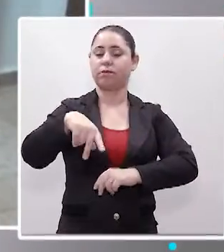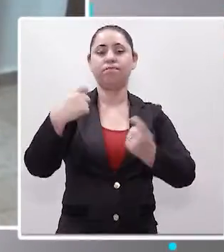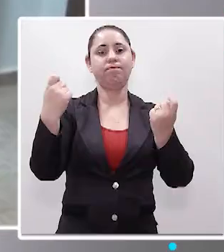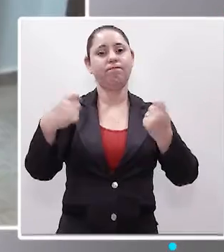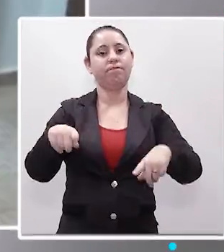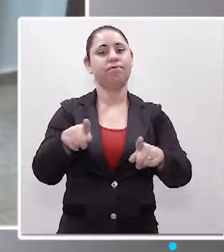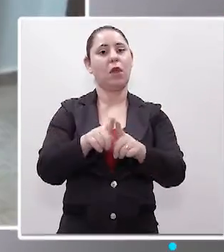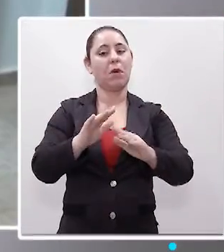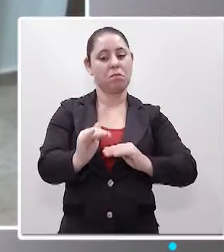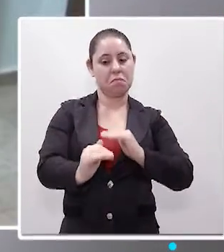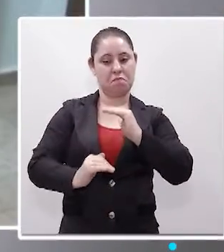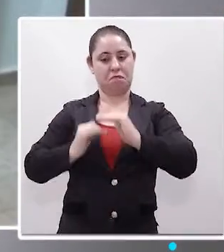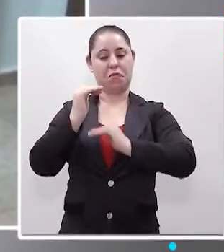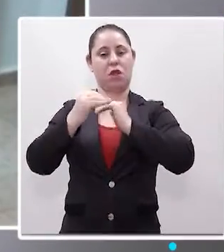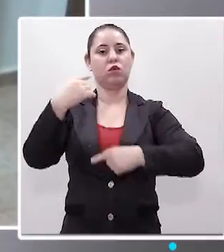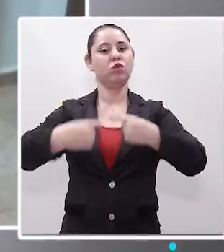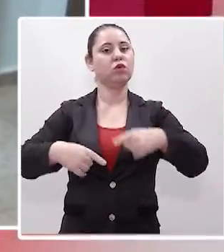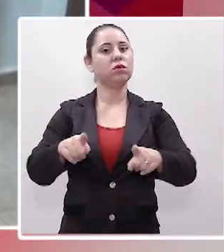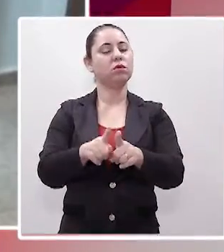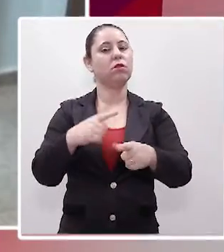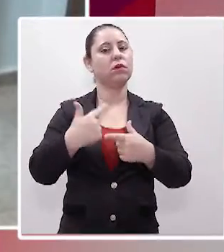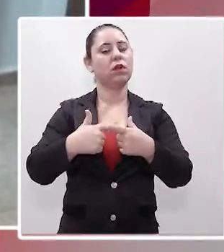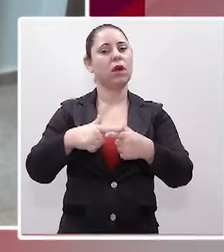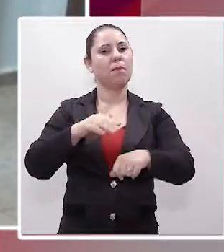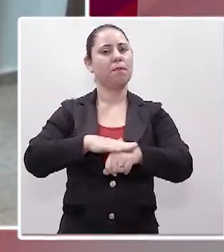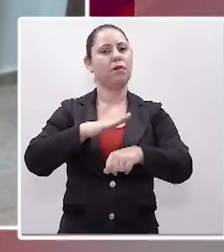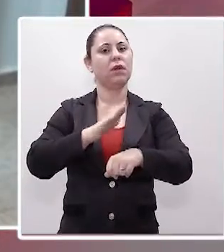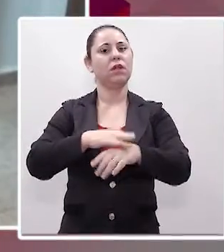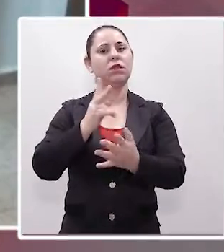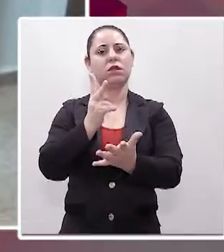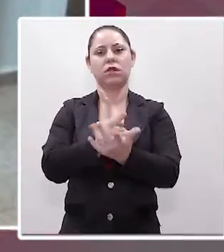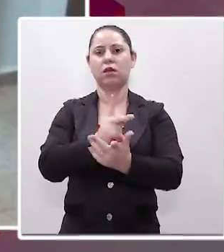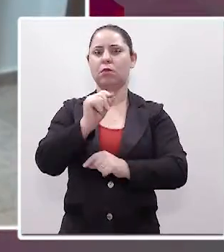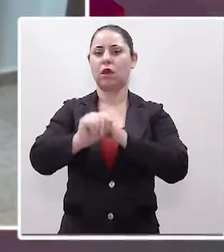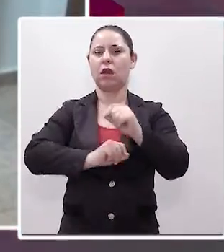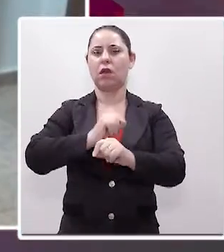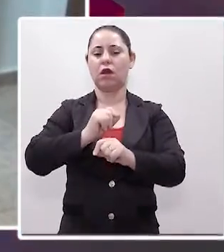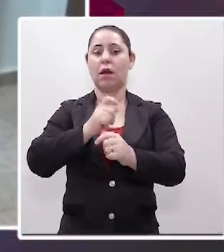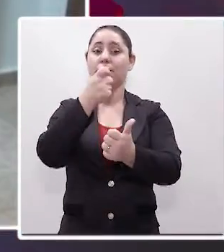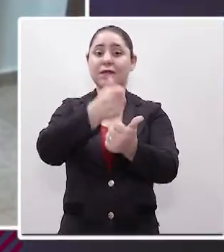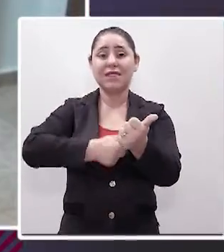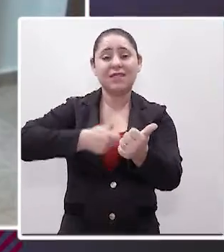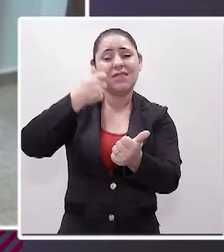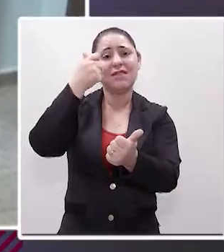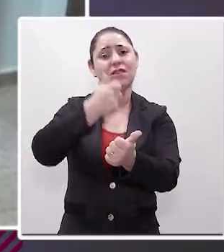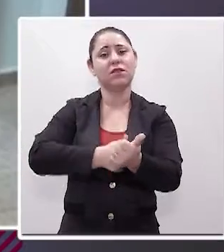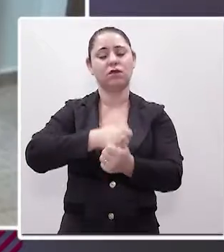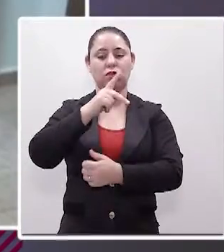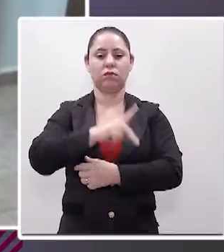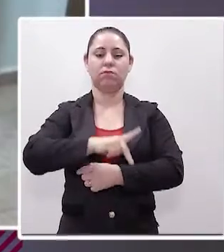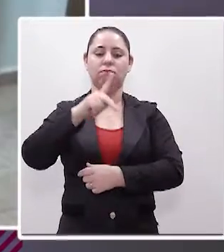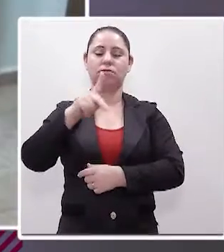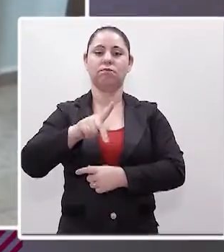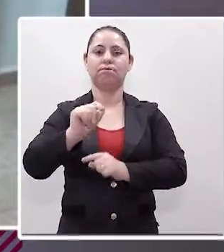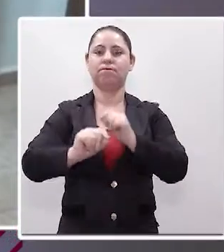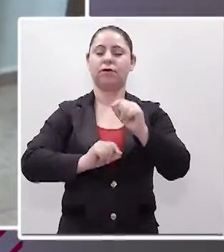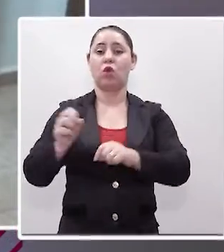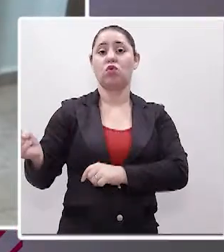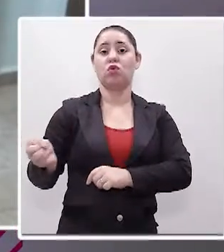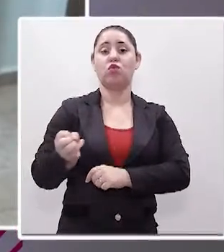professores. Eu acho que a gente precisa avançar nessa discussão, porque cada vez mais são exigidas